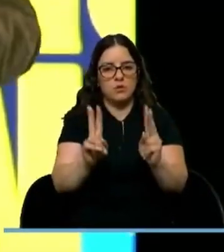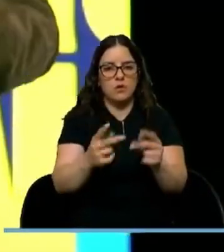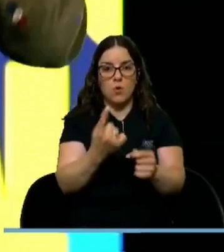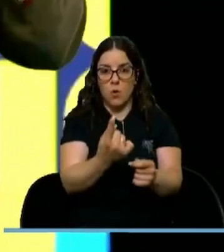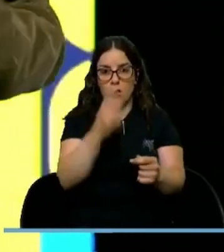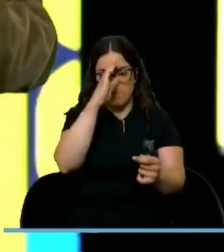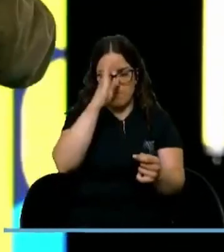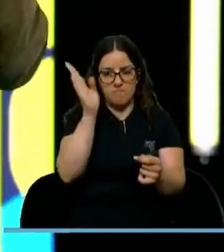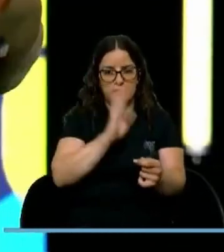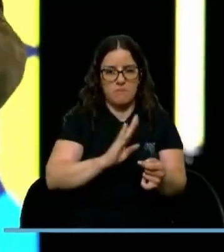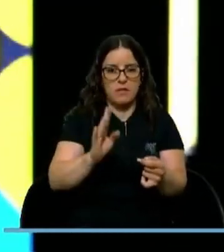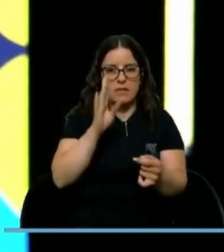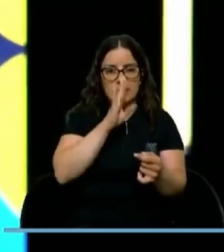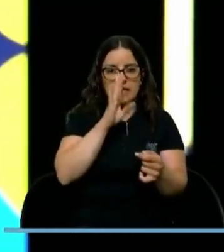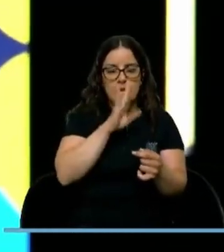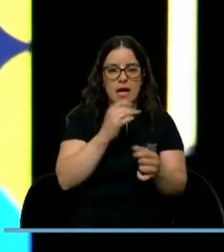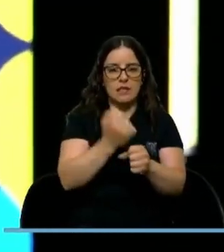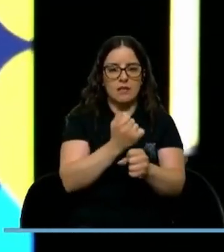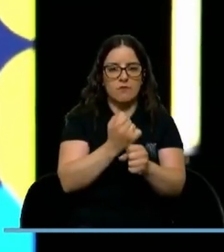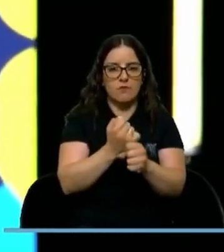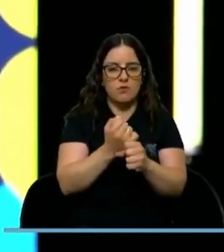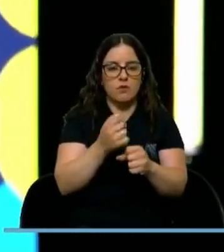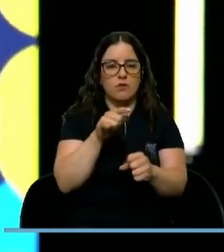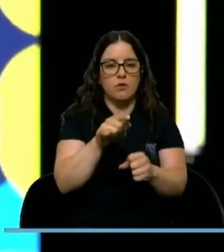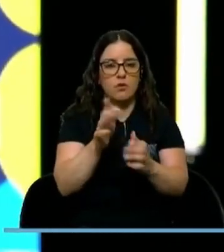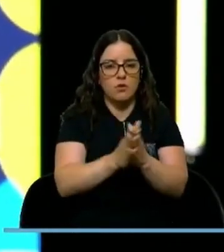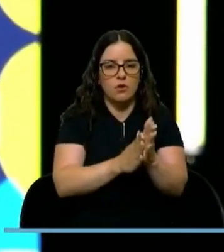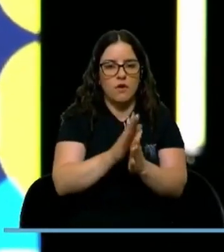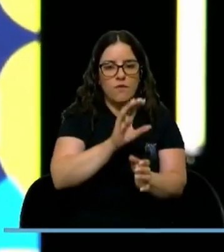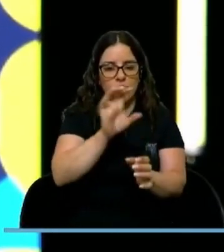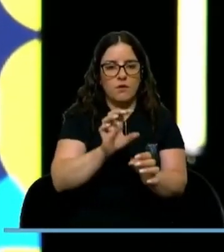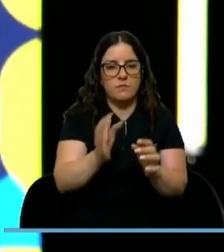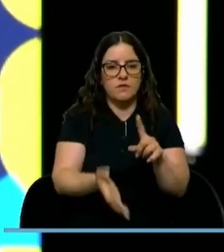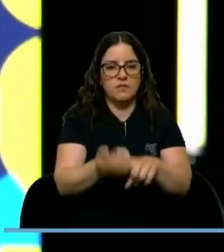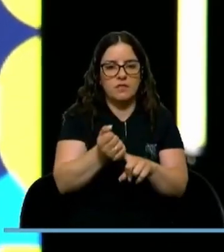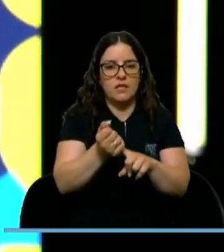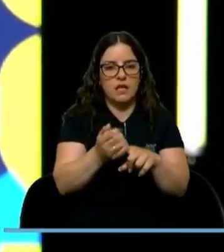os ativos forem utilizados de forma mais eficiente, nós criamos valor económico.